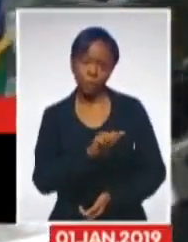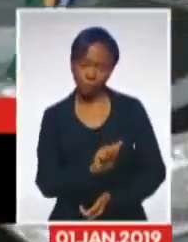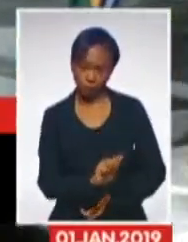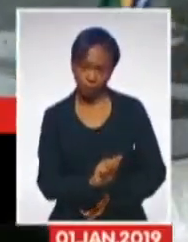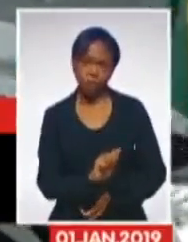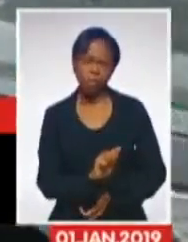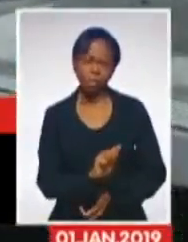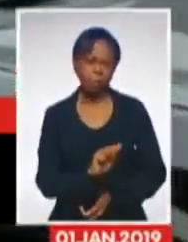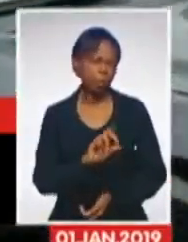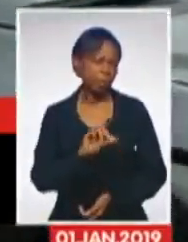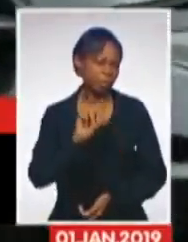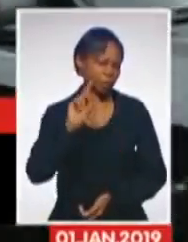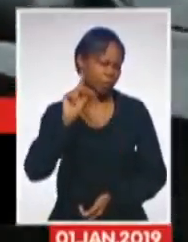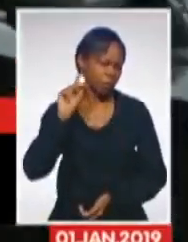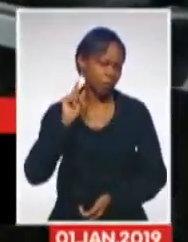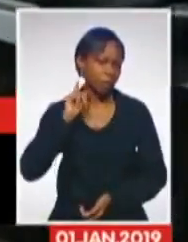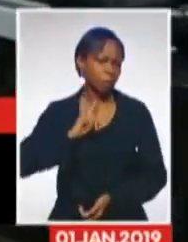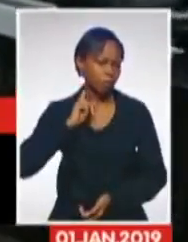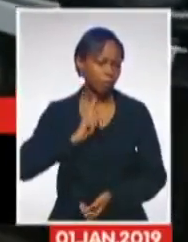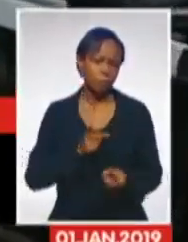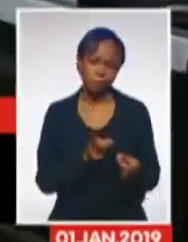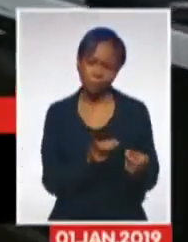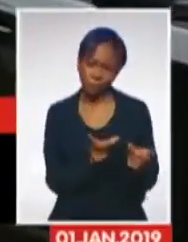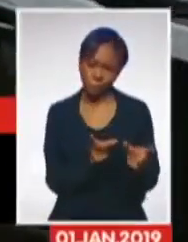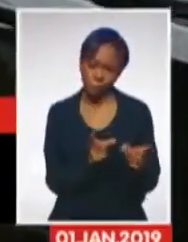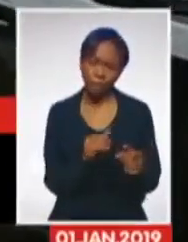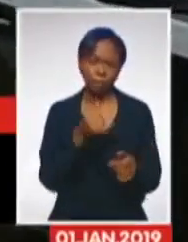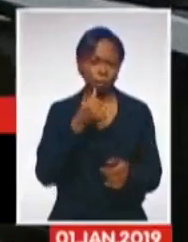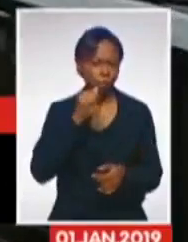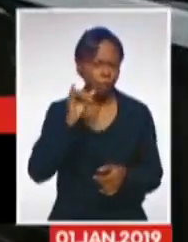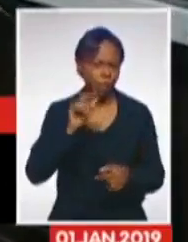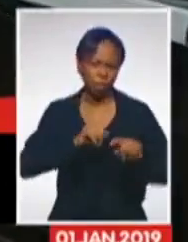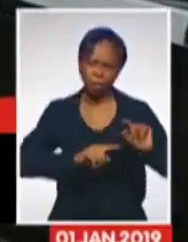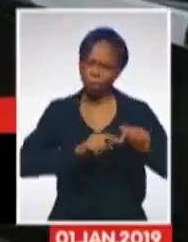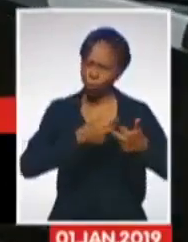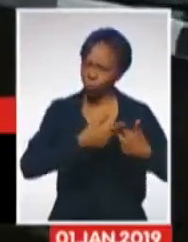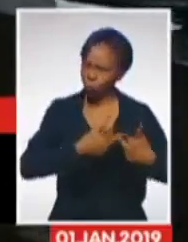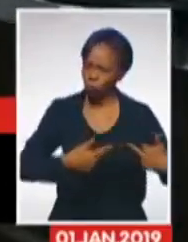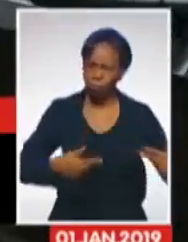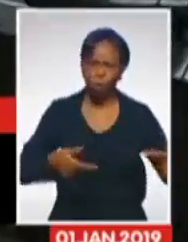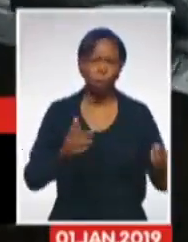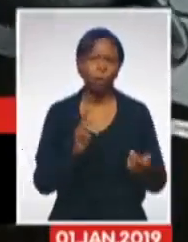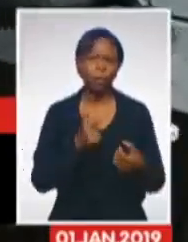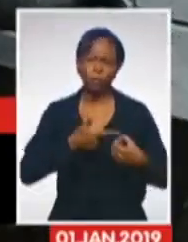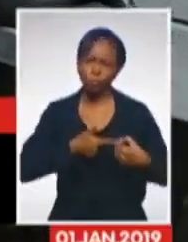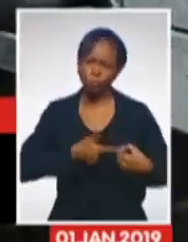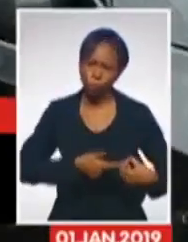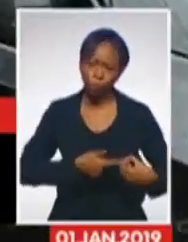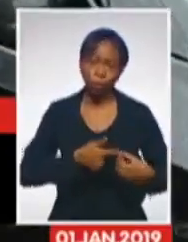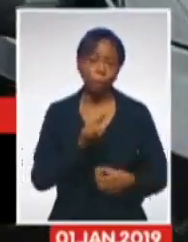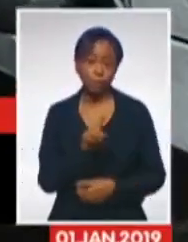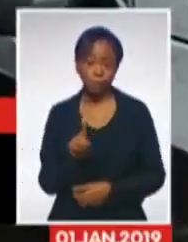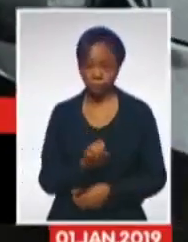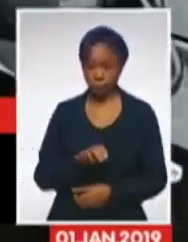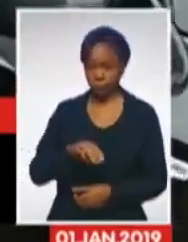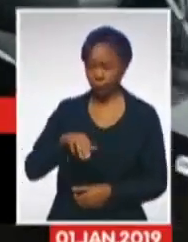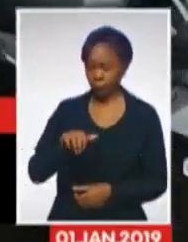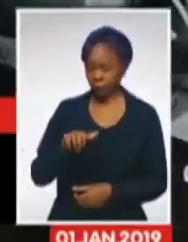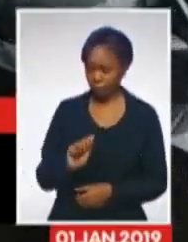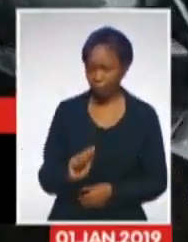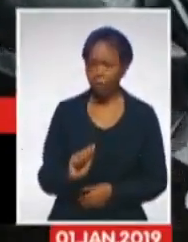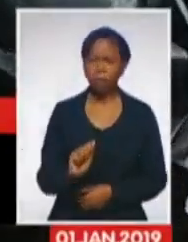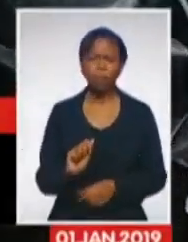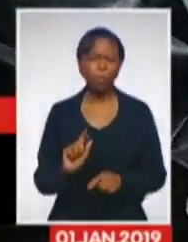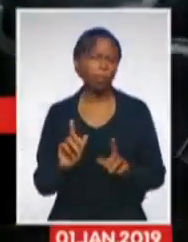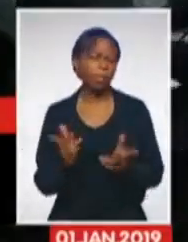tradicional em Minas Gerais na venda de eletrodomésticos e combustíveis. Romeu Zema tem um discurso liberal, é contra a troca de